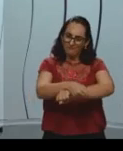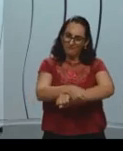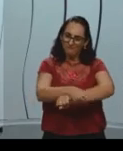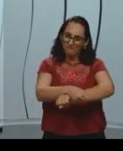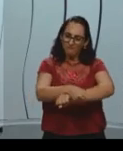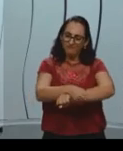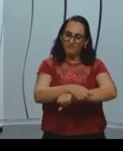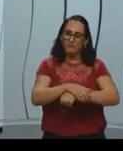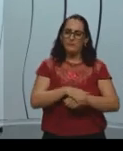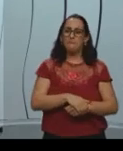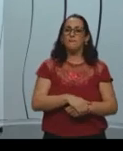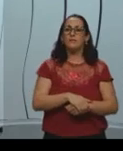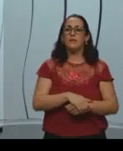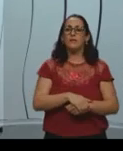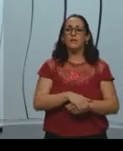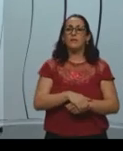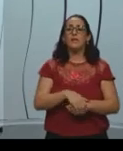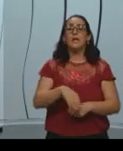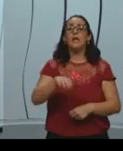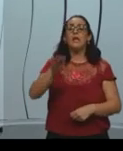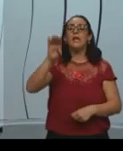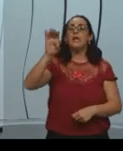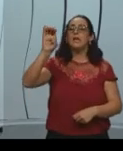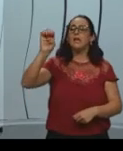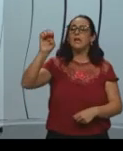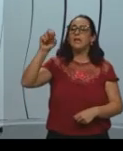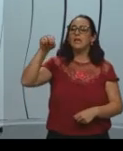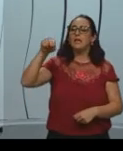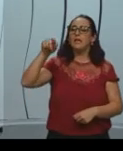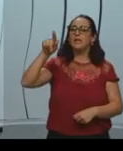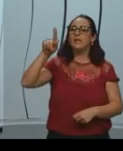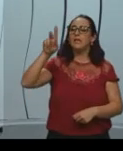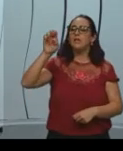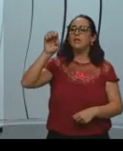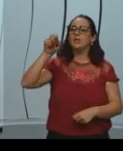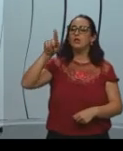A respeito de um engenho, né, que é o nosso assunto de